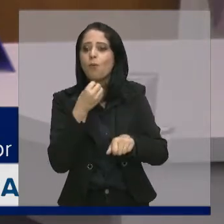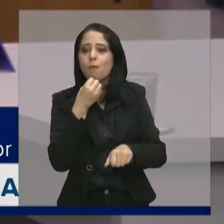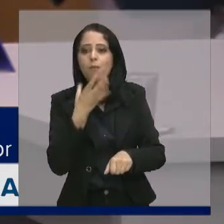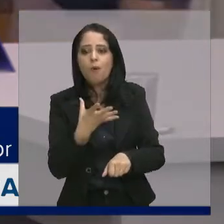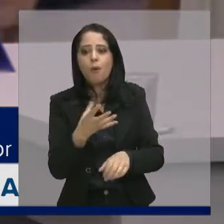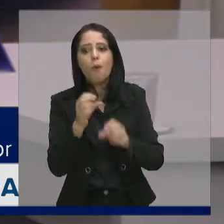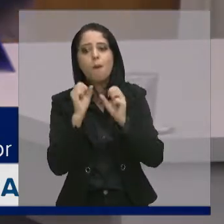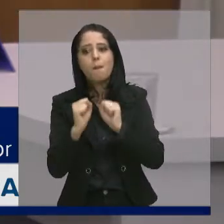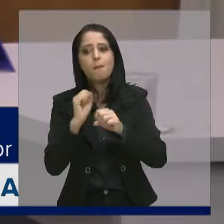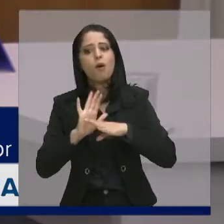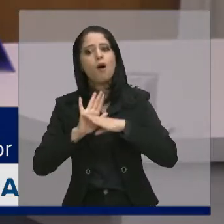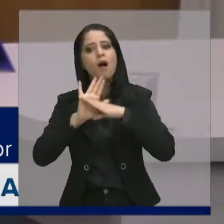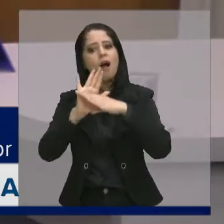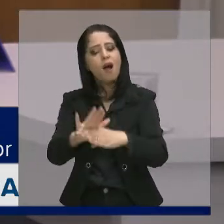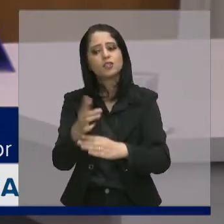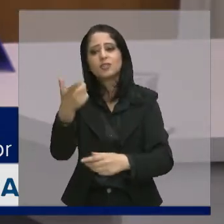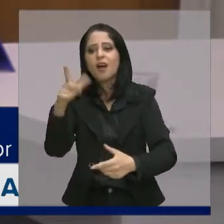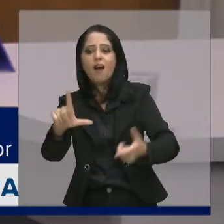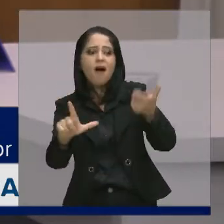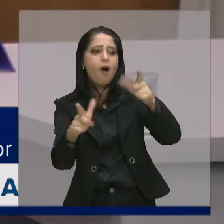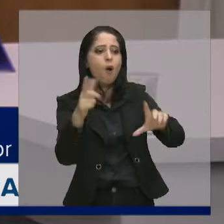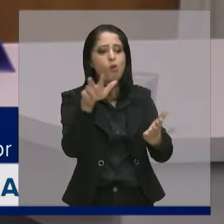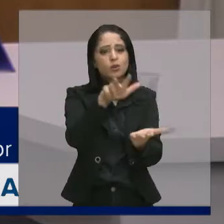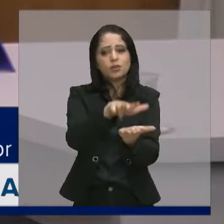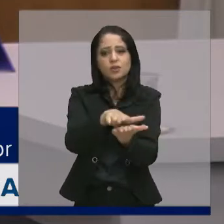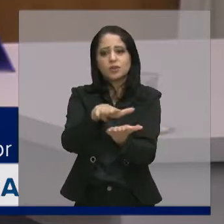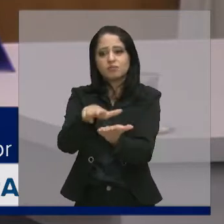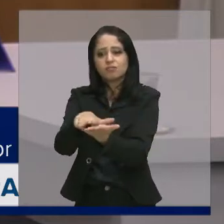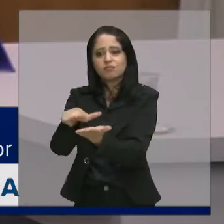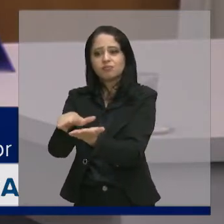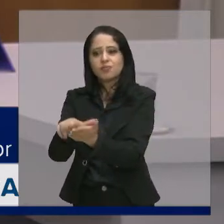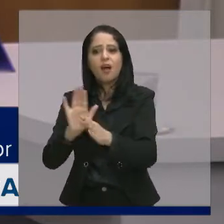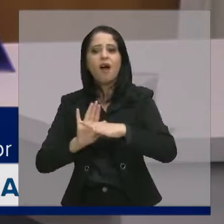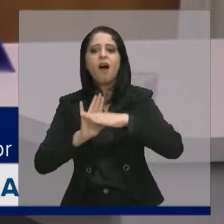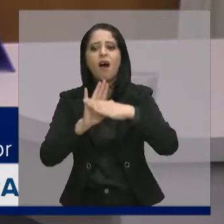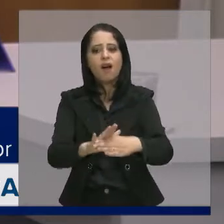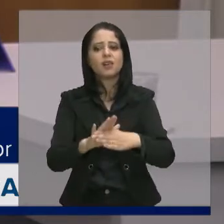pode ajudar pessoas a sair de uma situação